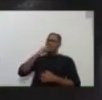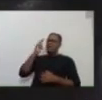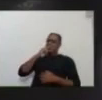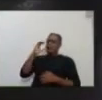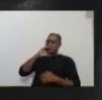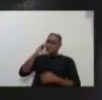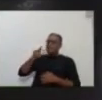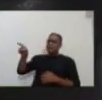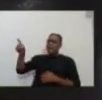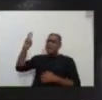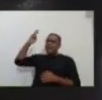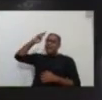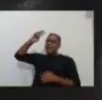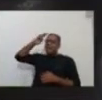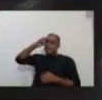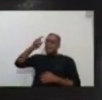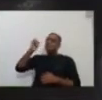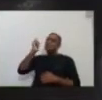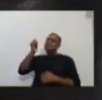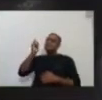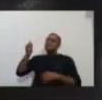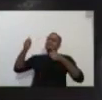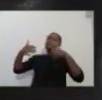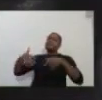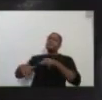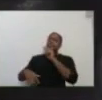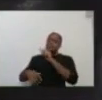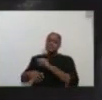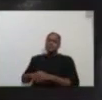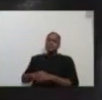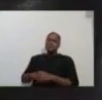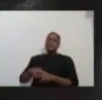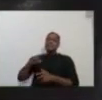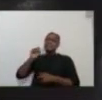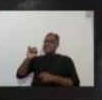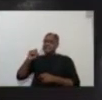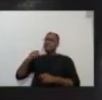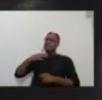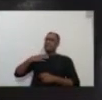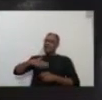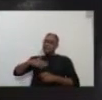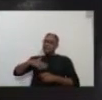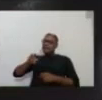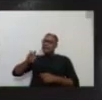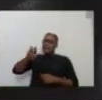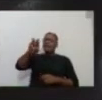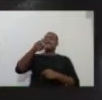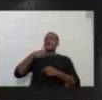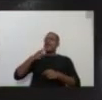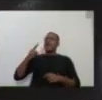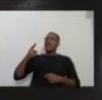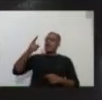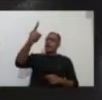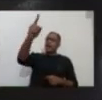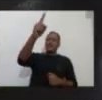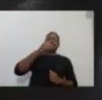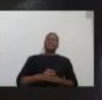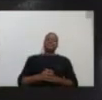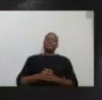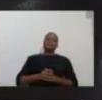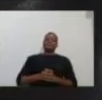longe. Deixei o pé da engá, danei os pés no caminho, parando aqui a pular